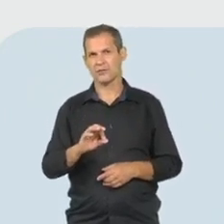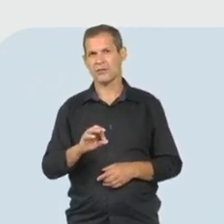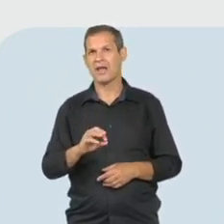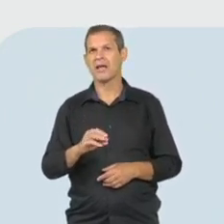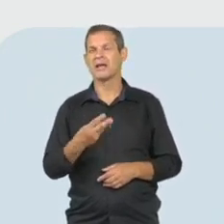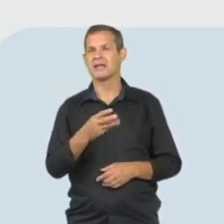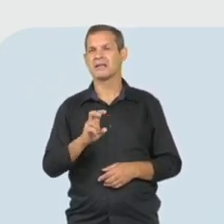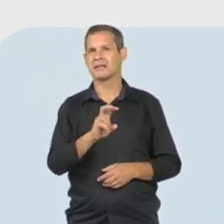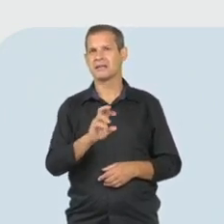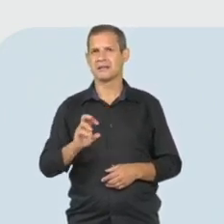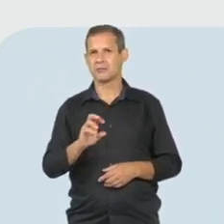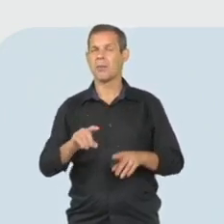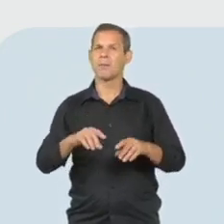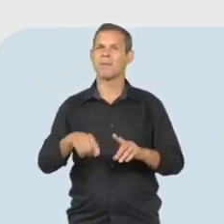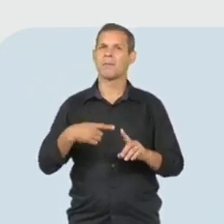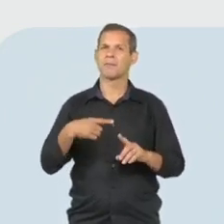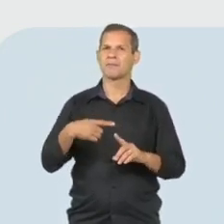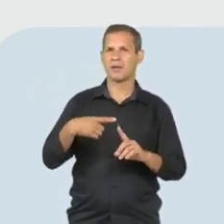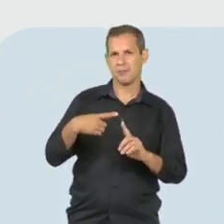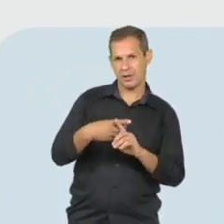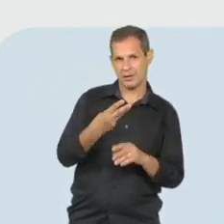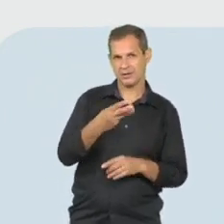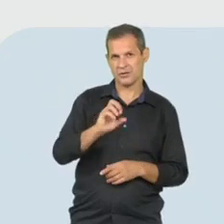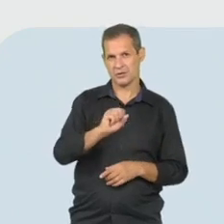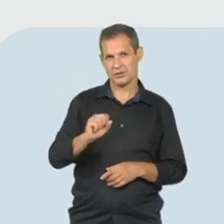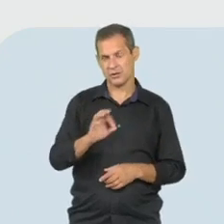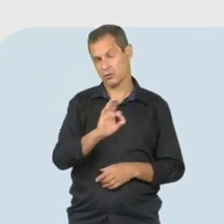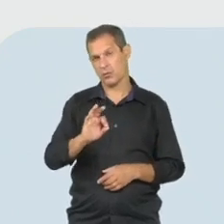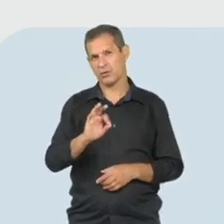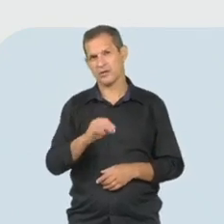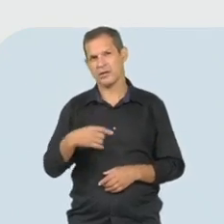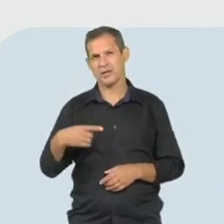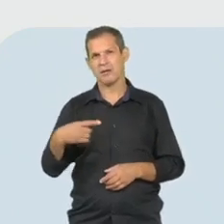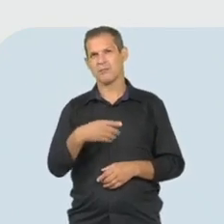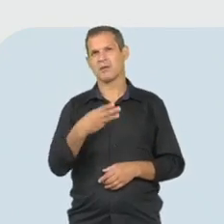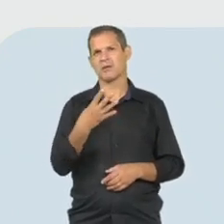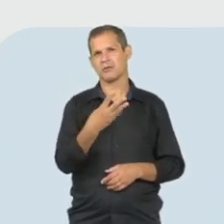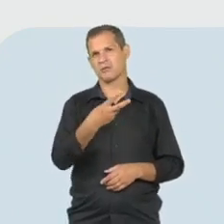42, superior a 38, inferior a 42, superior a